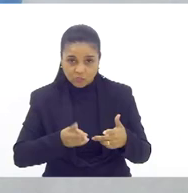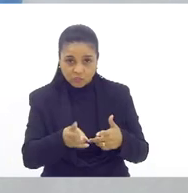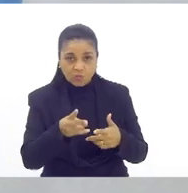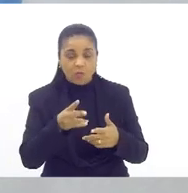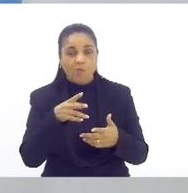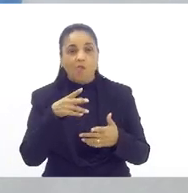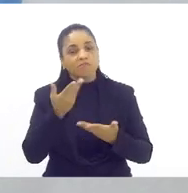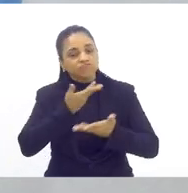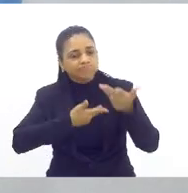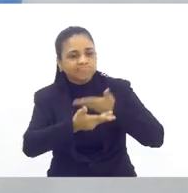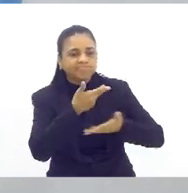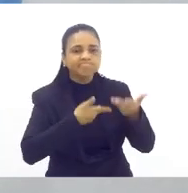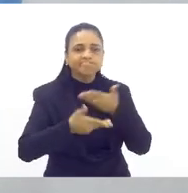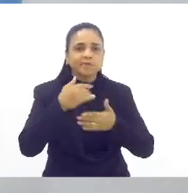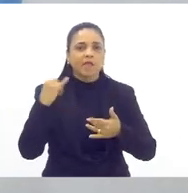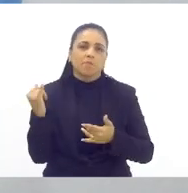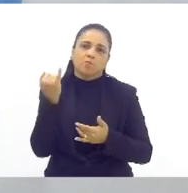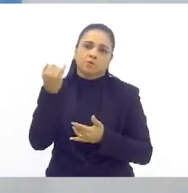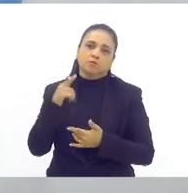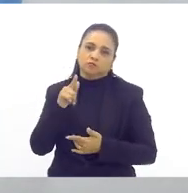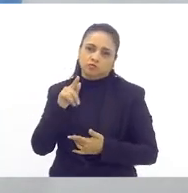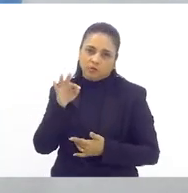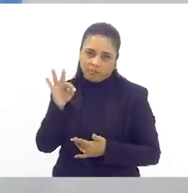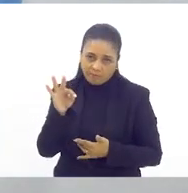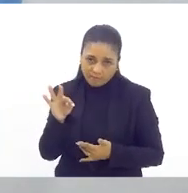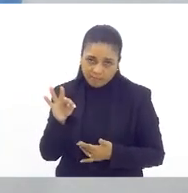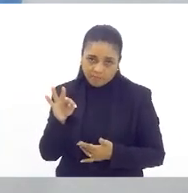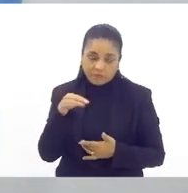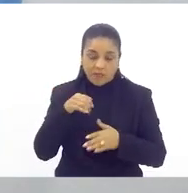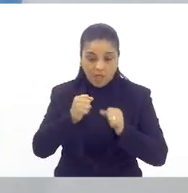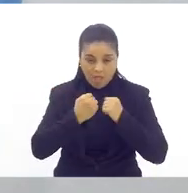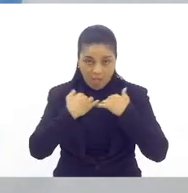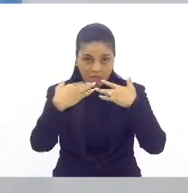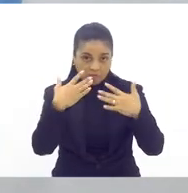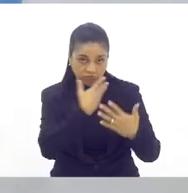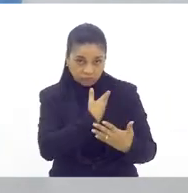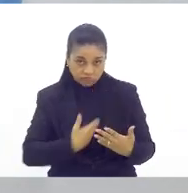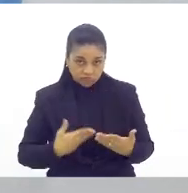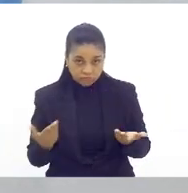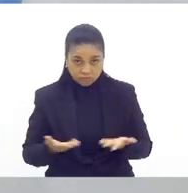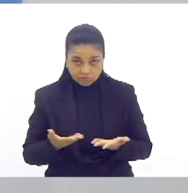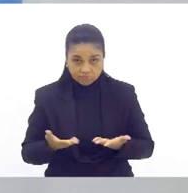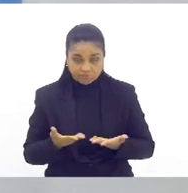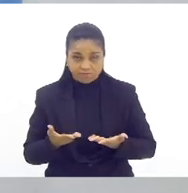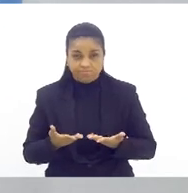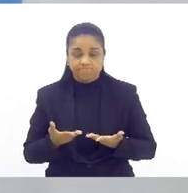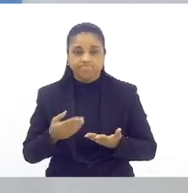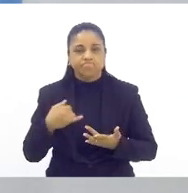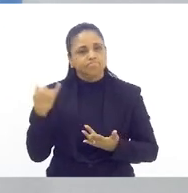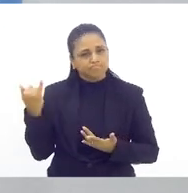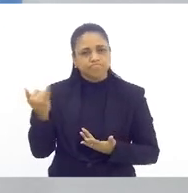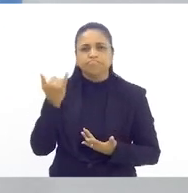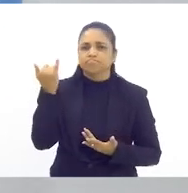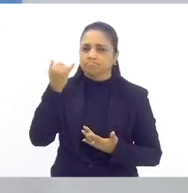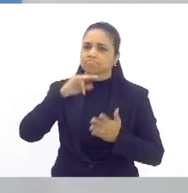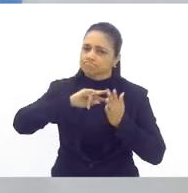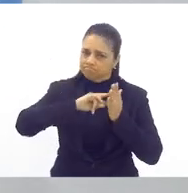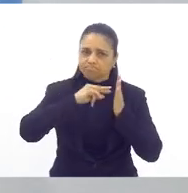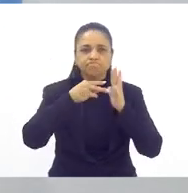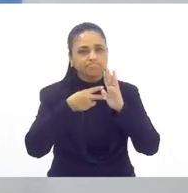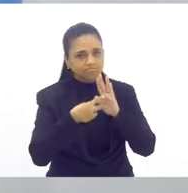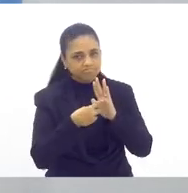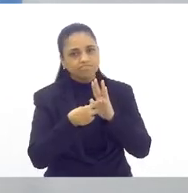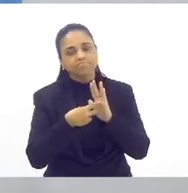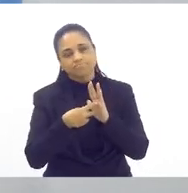troca da importância do GT Então essa audiência aqui ela tá ela tem uma importância muito significativa